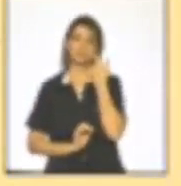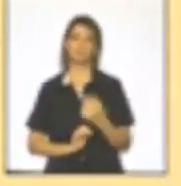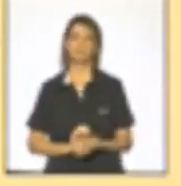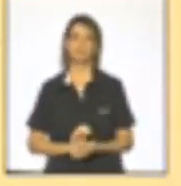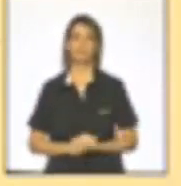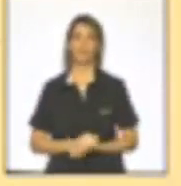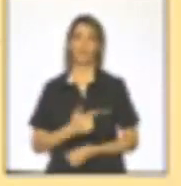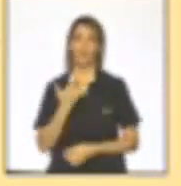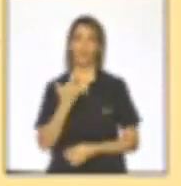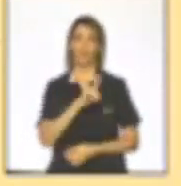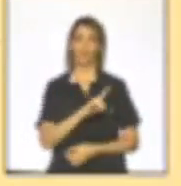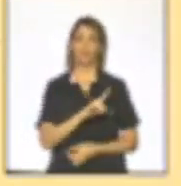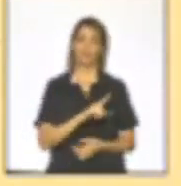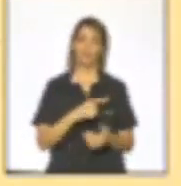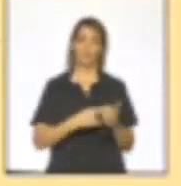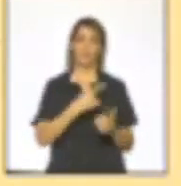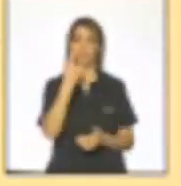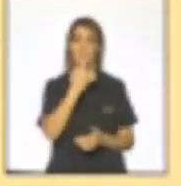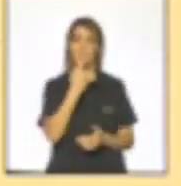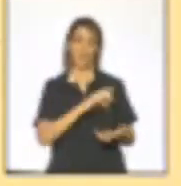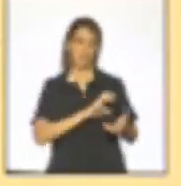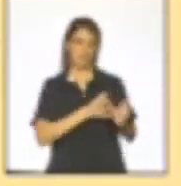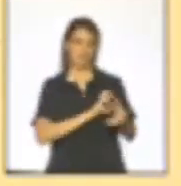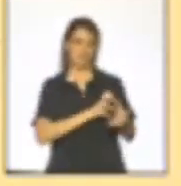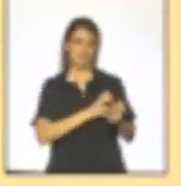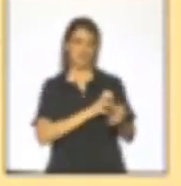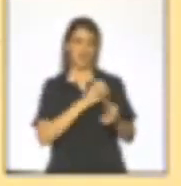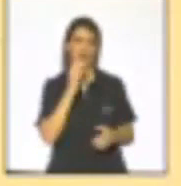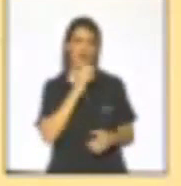conseguir a primeira camada.